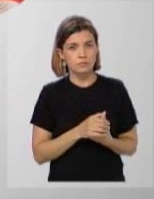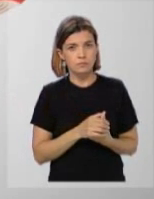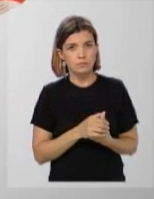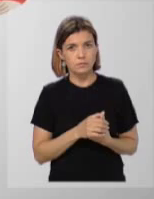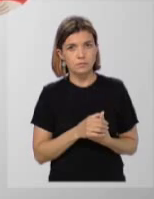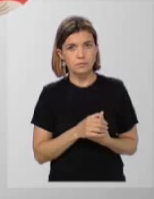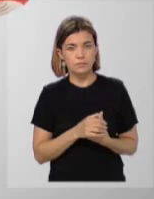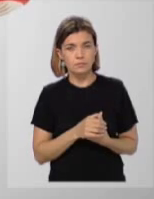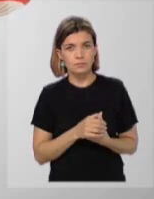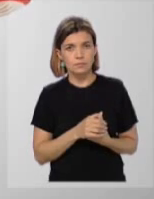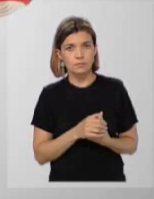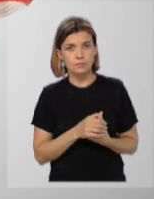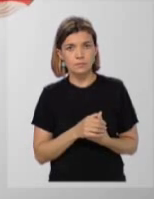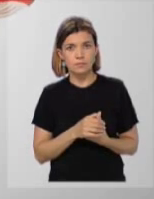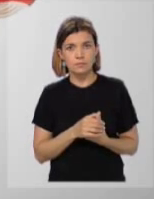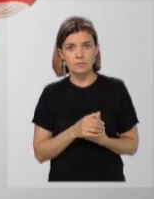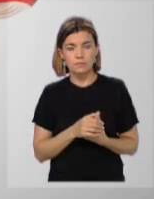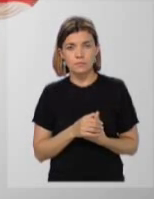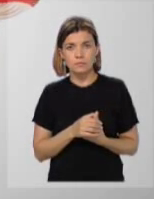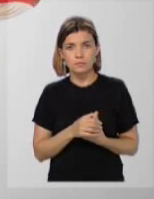como os fungos filamentosos.